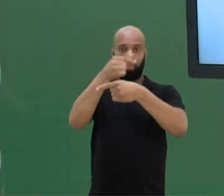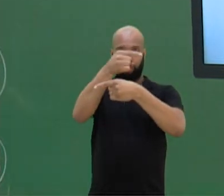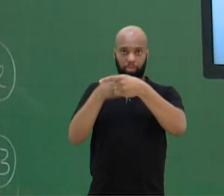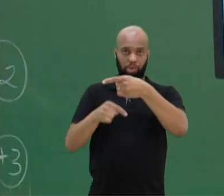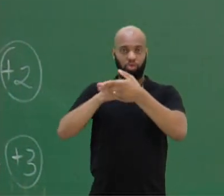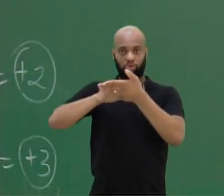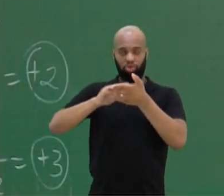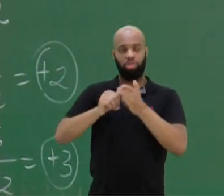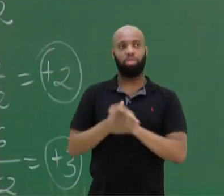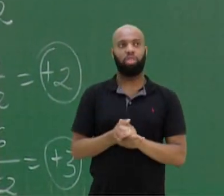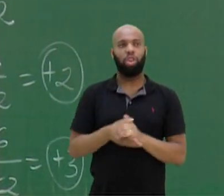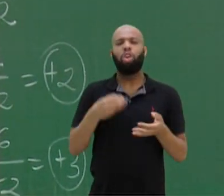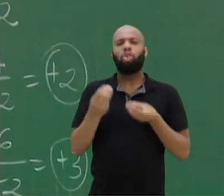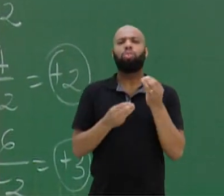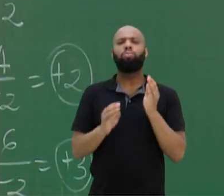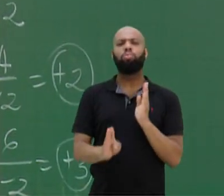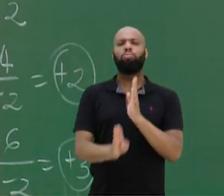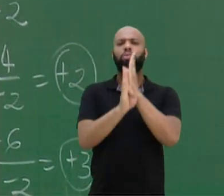menos 4.